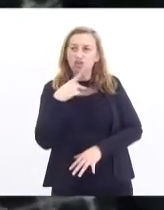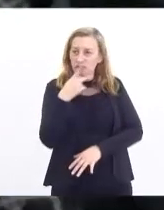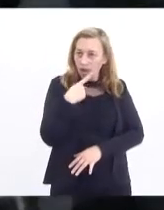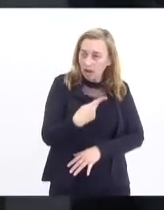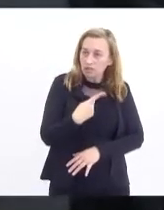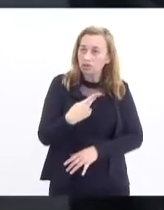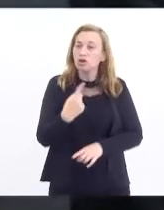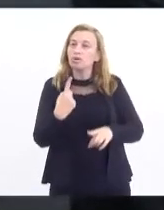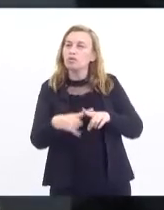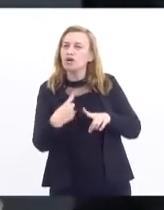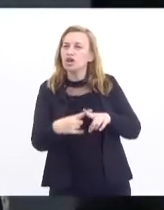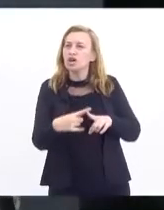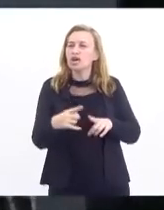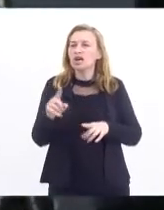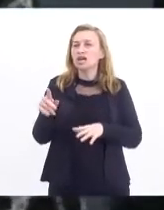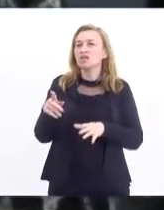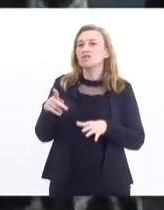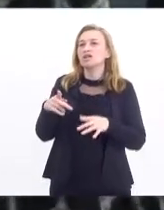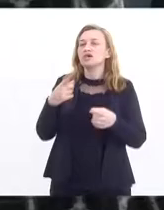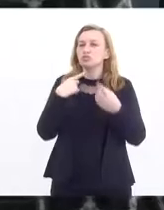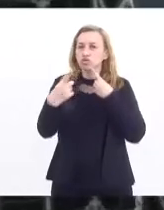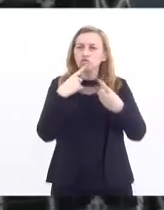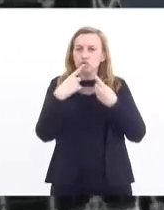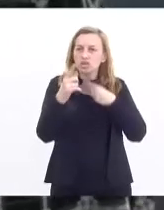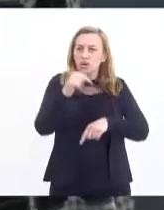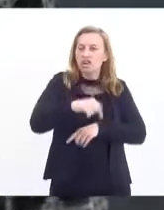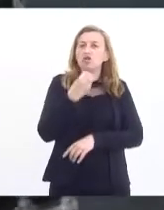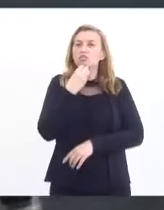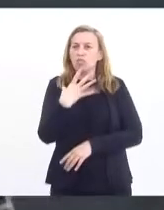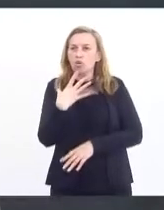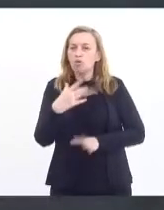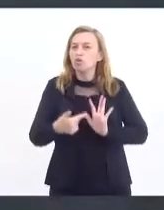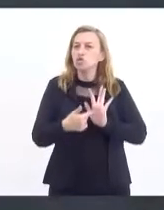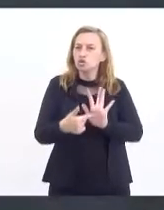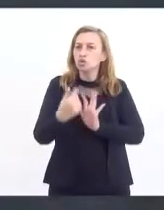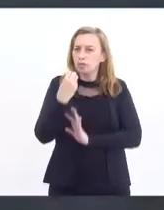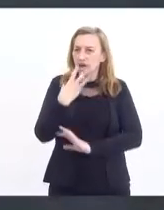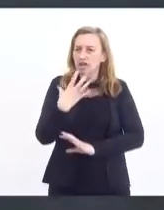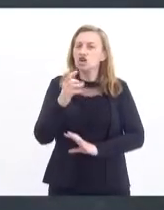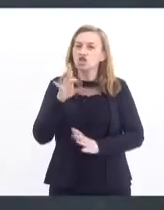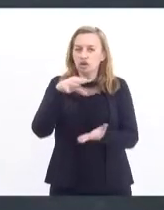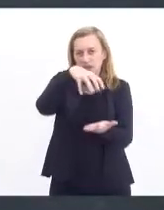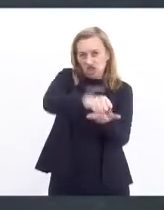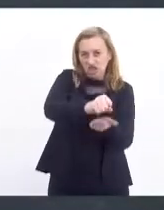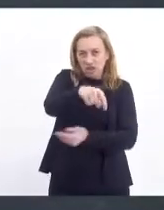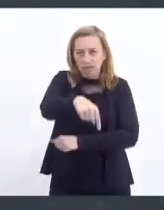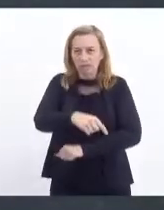mesmo fiz uma parte, uma intervenção dele, ele fez um bom debate aqui, se mostrou muito aberto, só para fazer okay. Esse registro aqui.